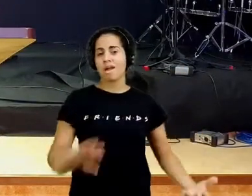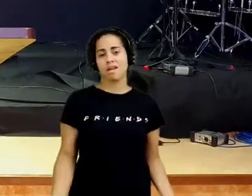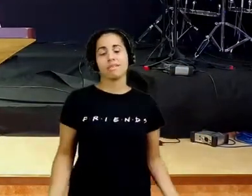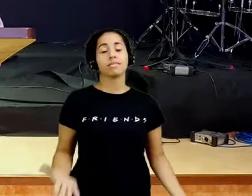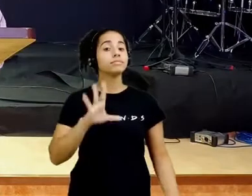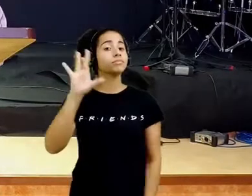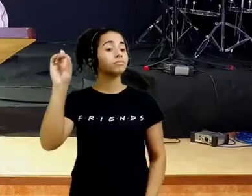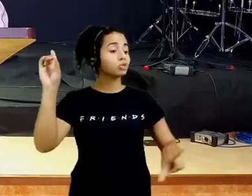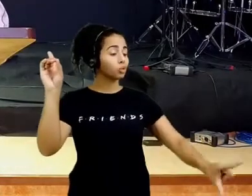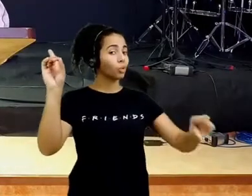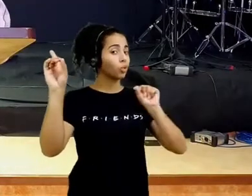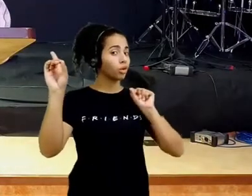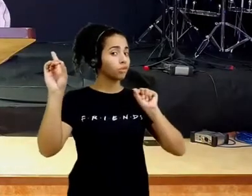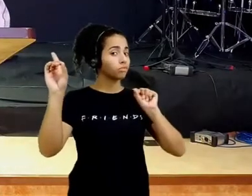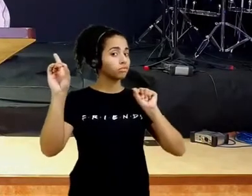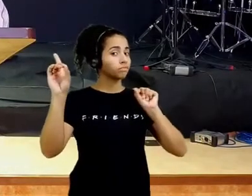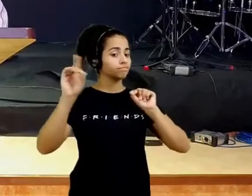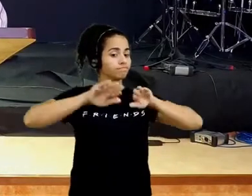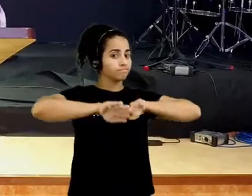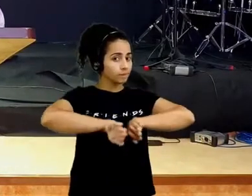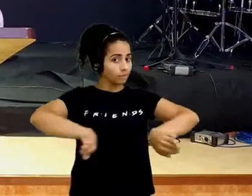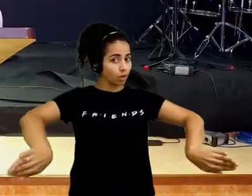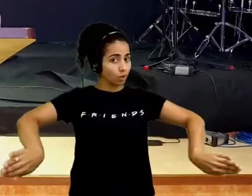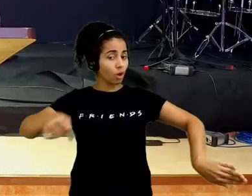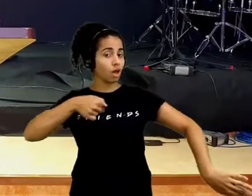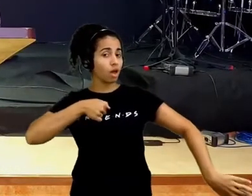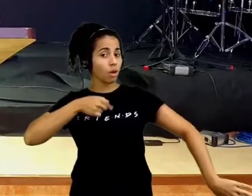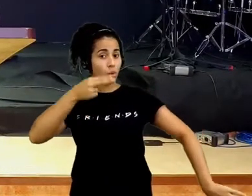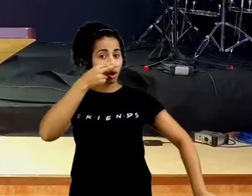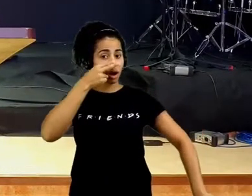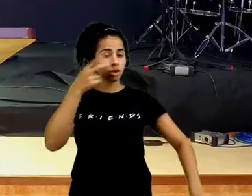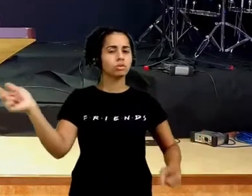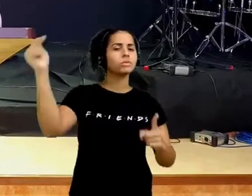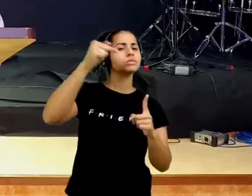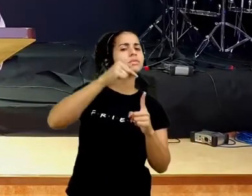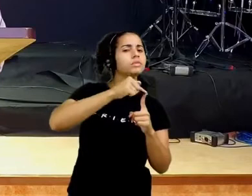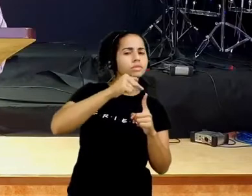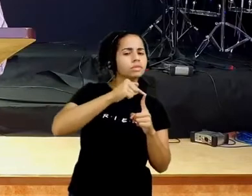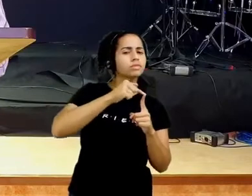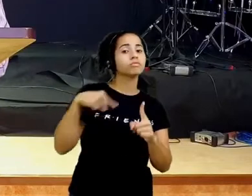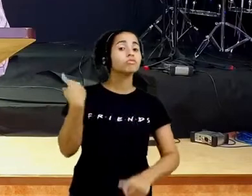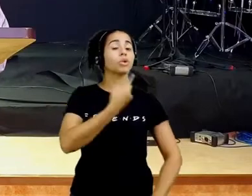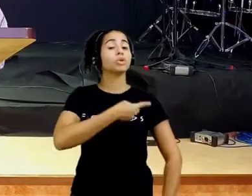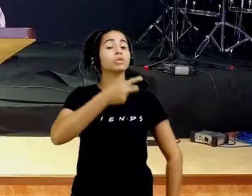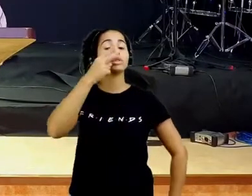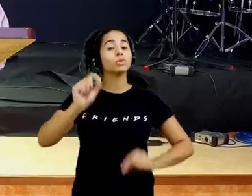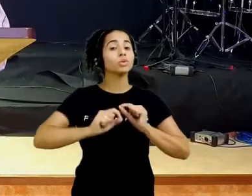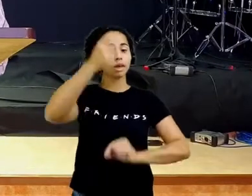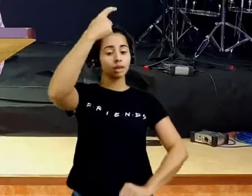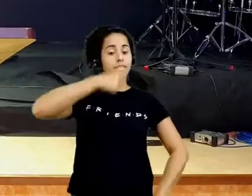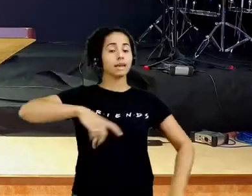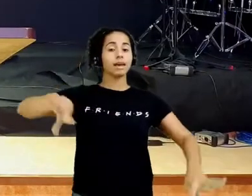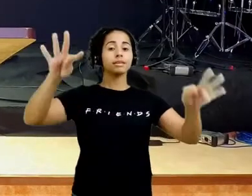Deus chamou, escolheu, separou eu e você com um propósito, uma finalidade. Nós fazemos a